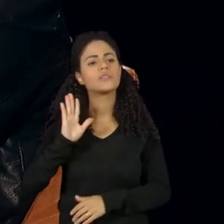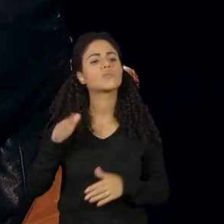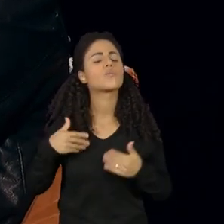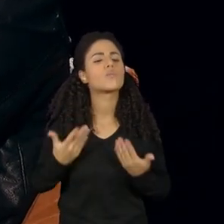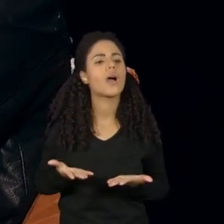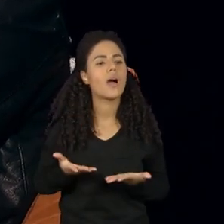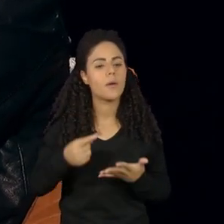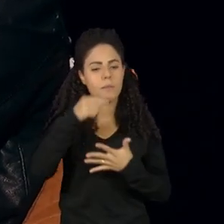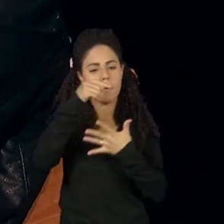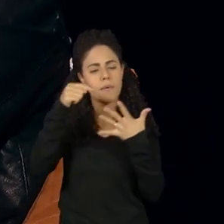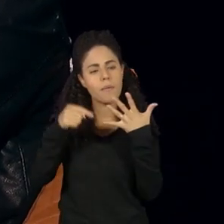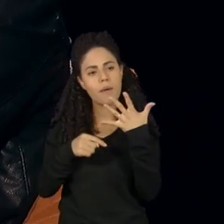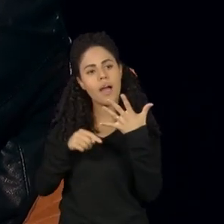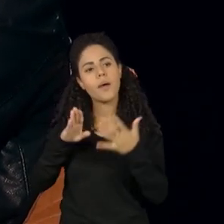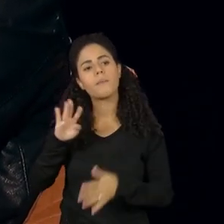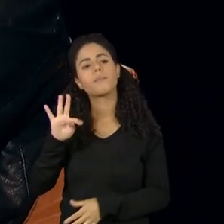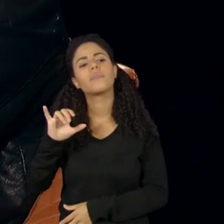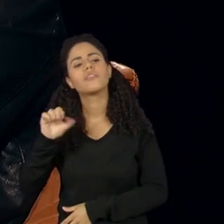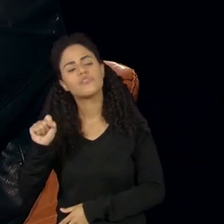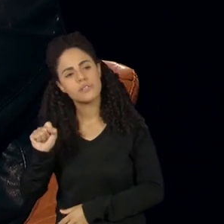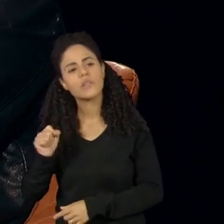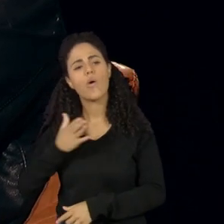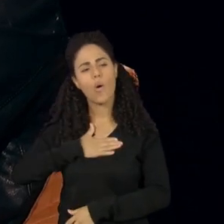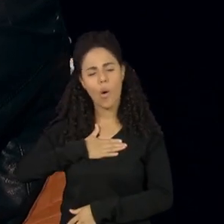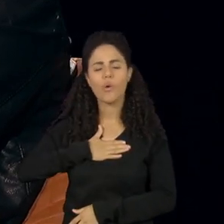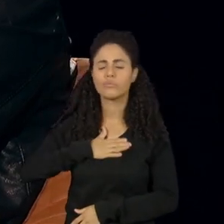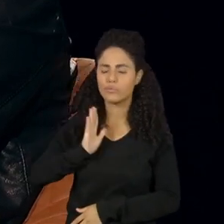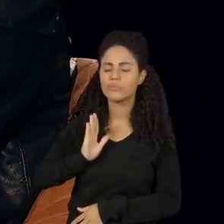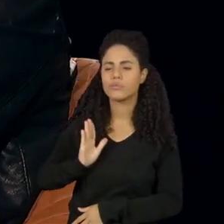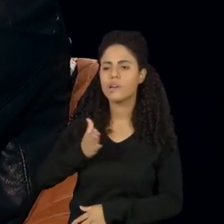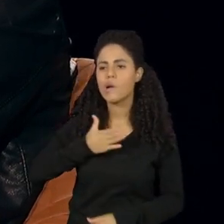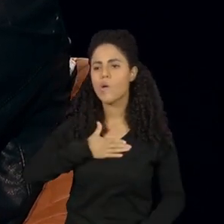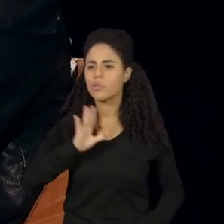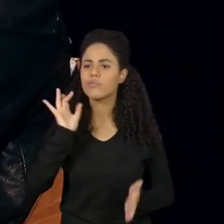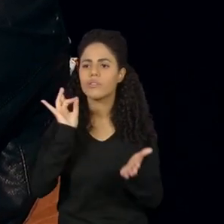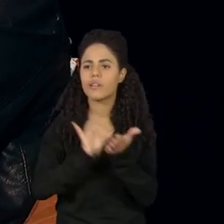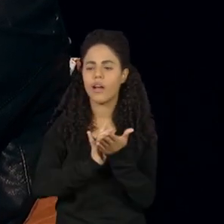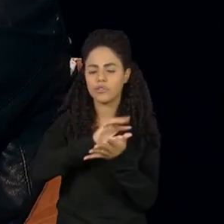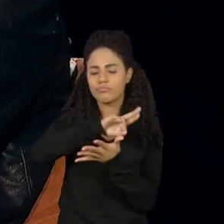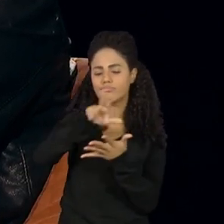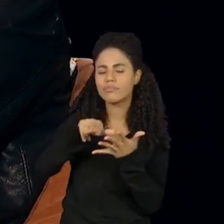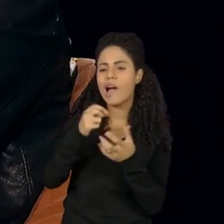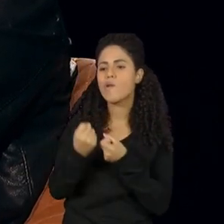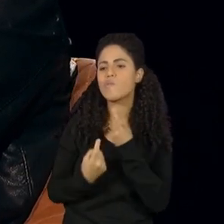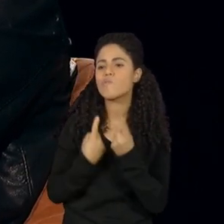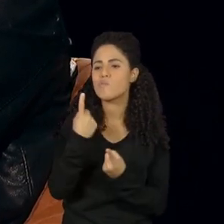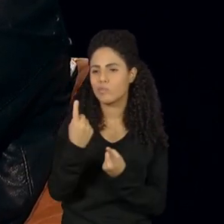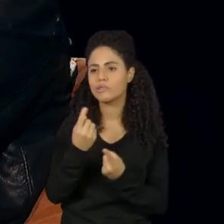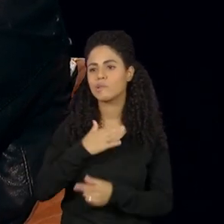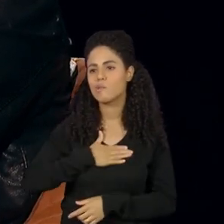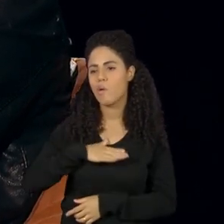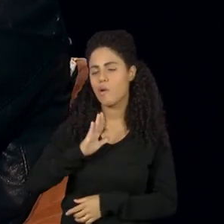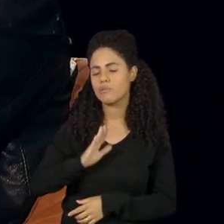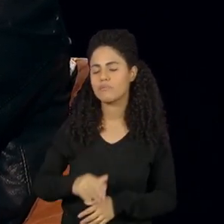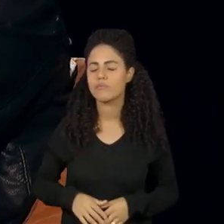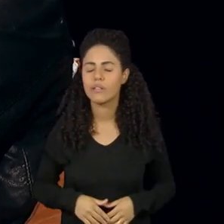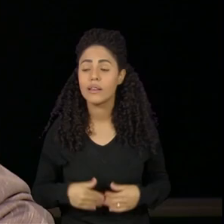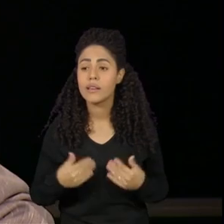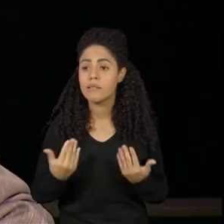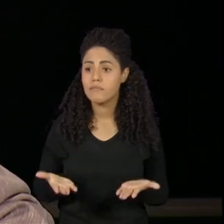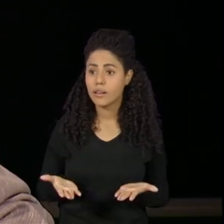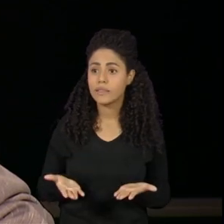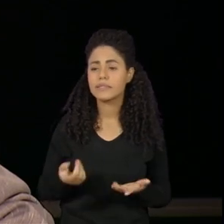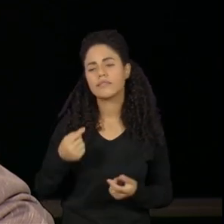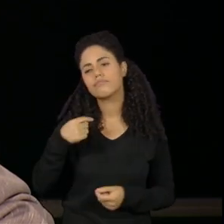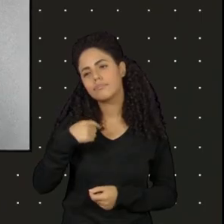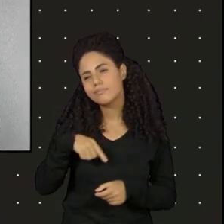Dos Beats, sim. Kerouac e o Gregory Corso. São os que eu gosto mais, né? Dos Beats. Tem o Bukowski,